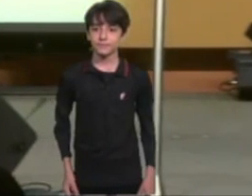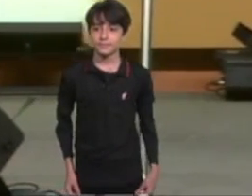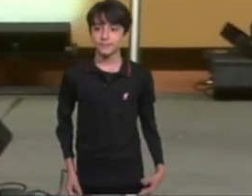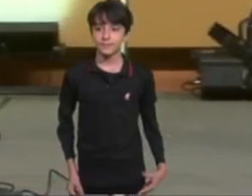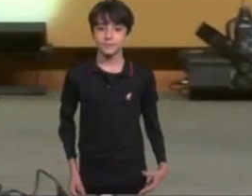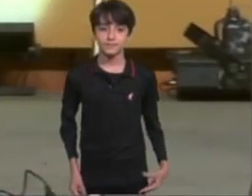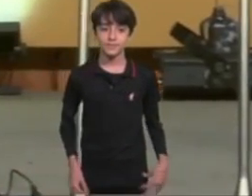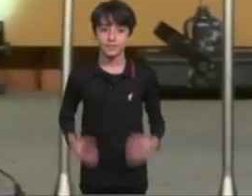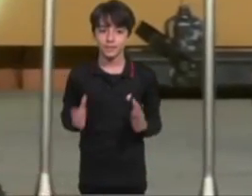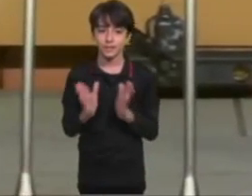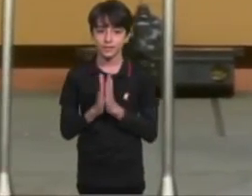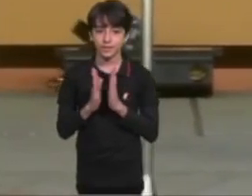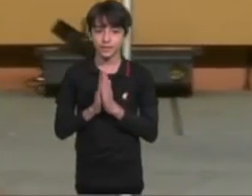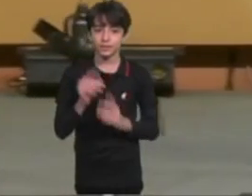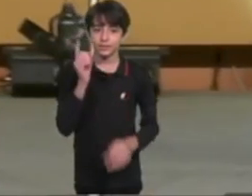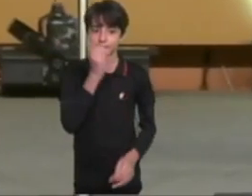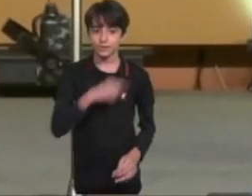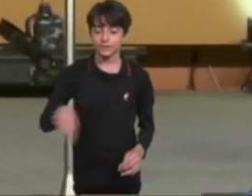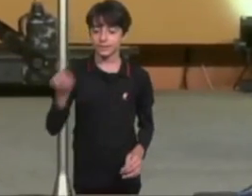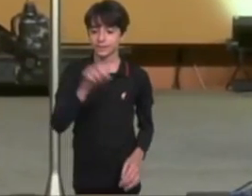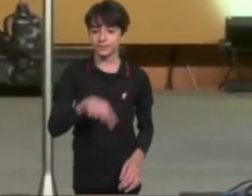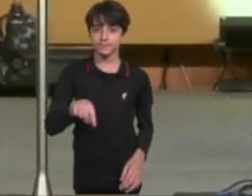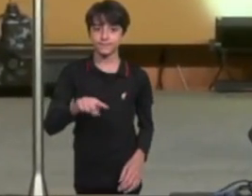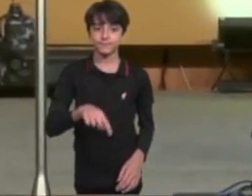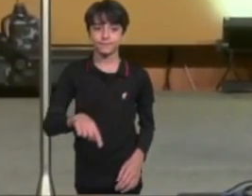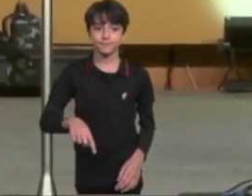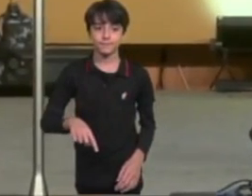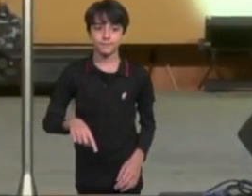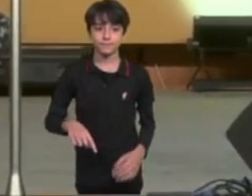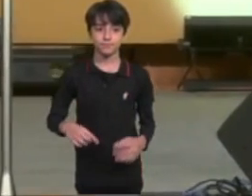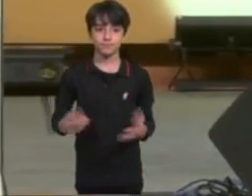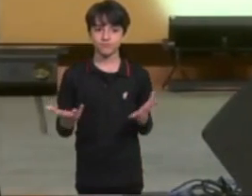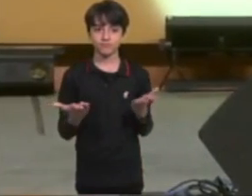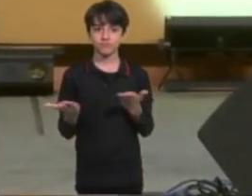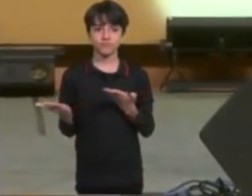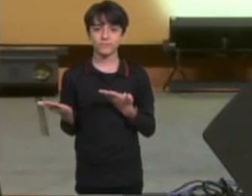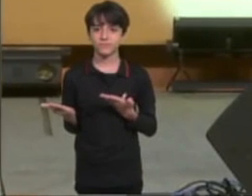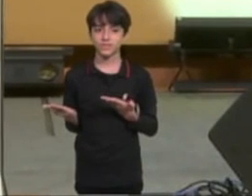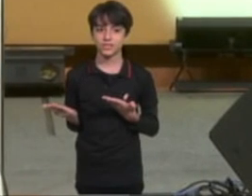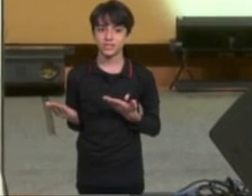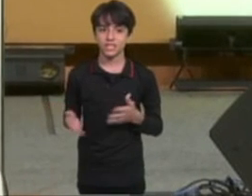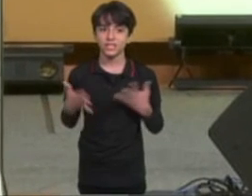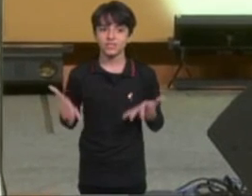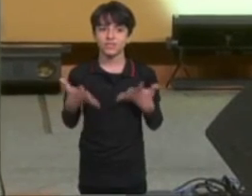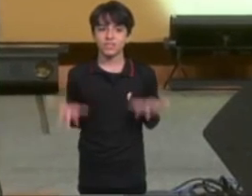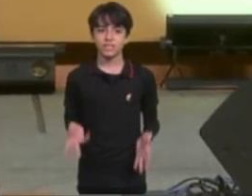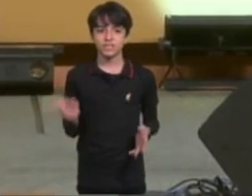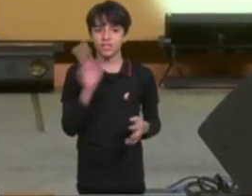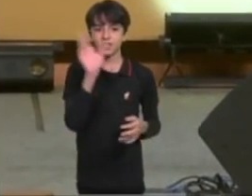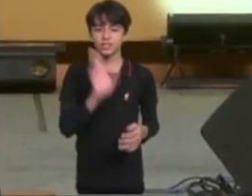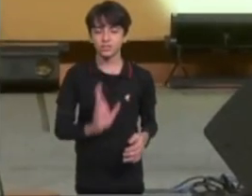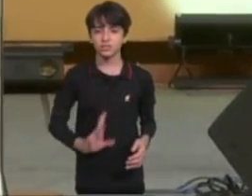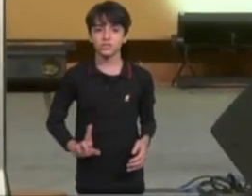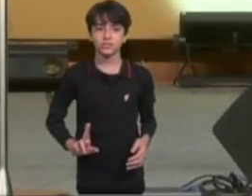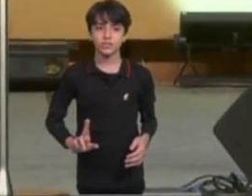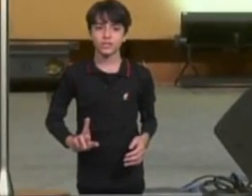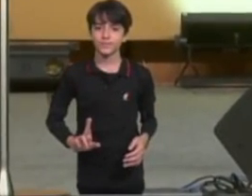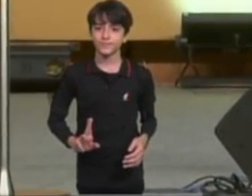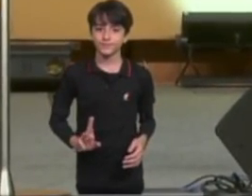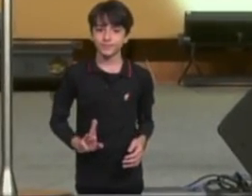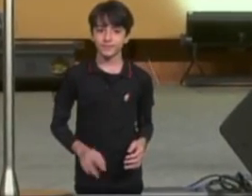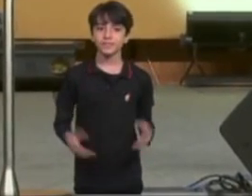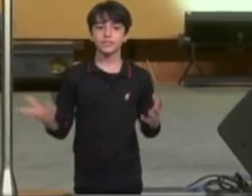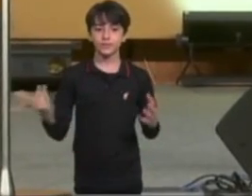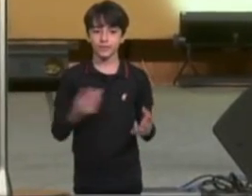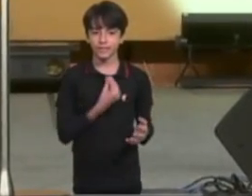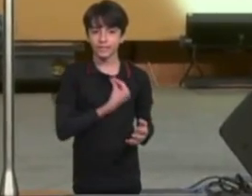e eu quero olhar por você e eu não vim aqui para oferecer religião hoje eu vim aqui oferecer vida